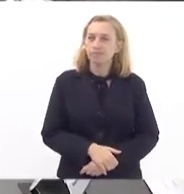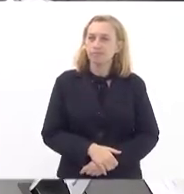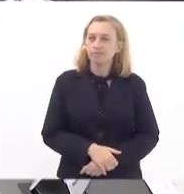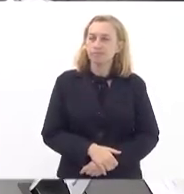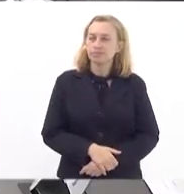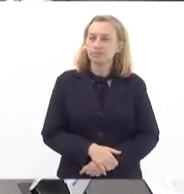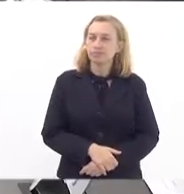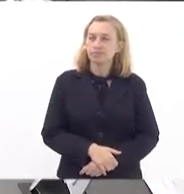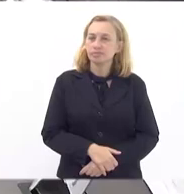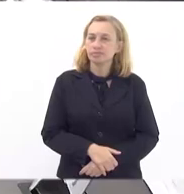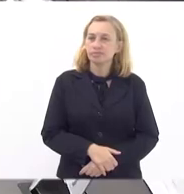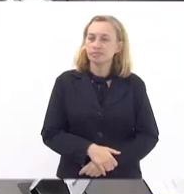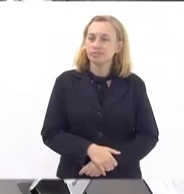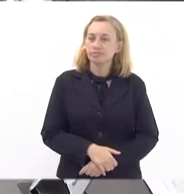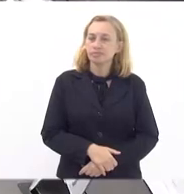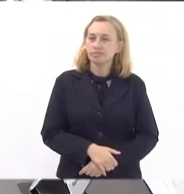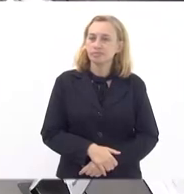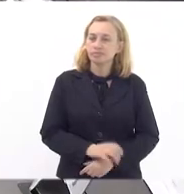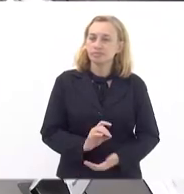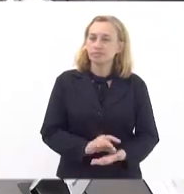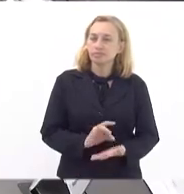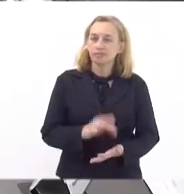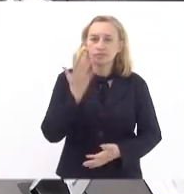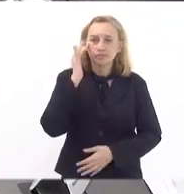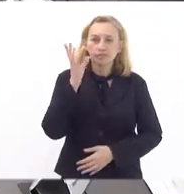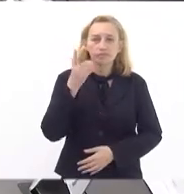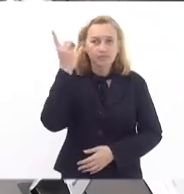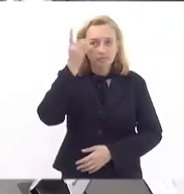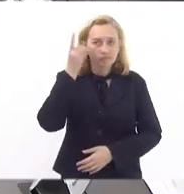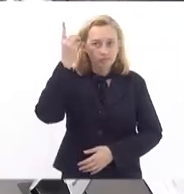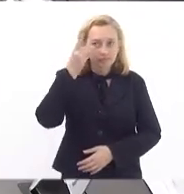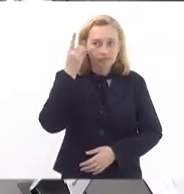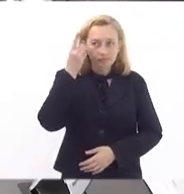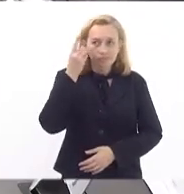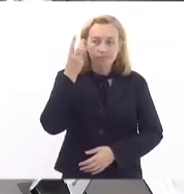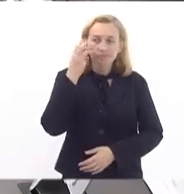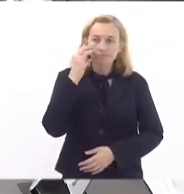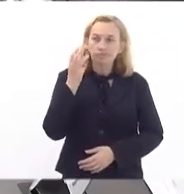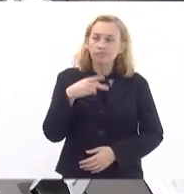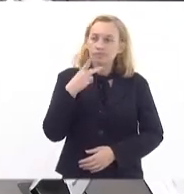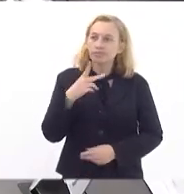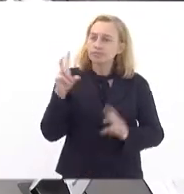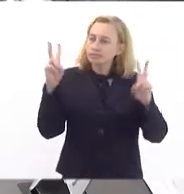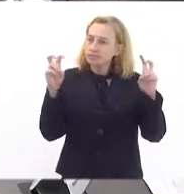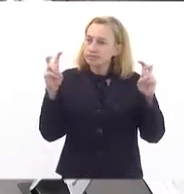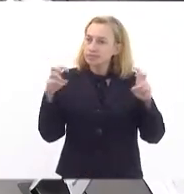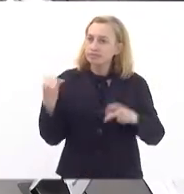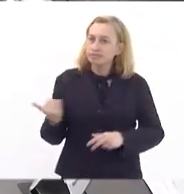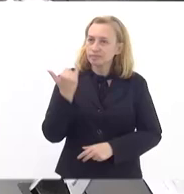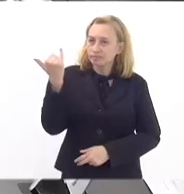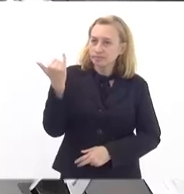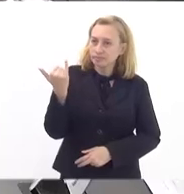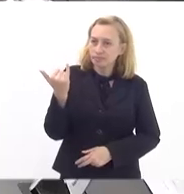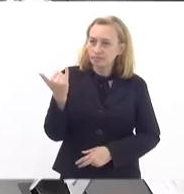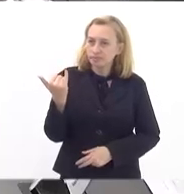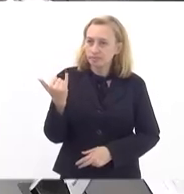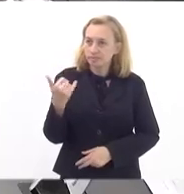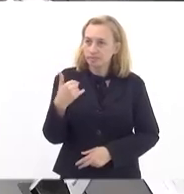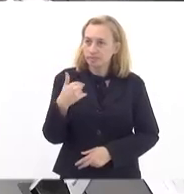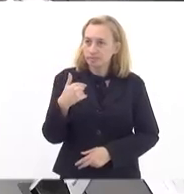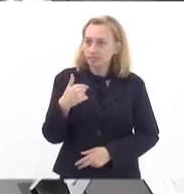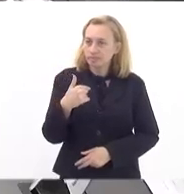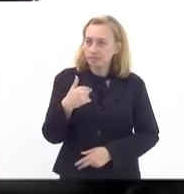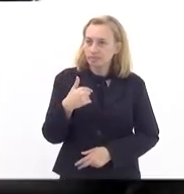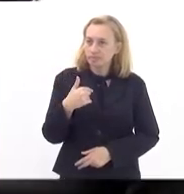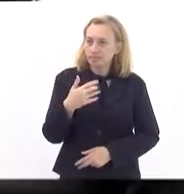realmente eu acho que o deputado Valdete o que questões muito importantes inclusive que eu ia